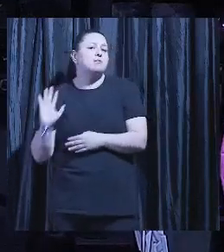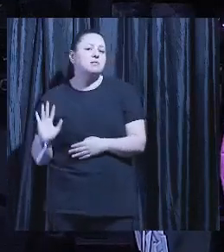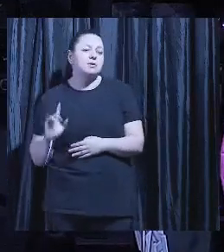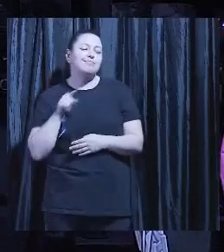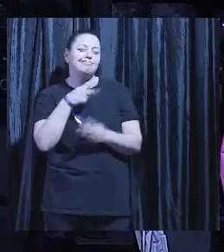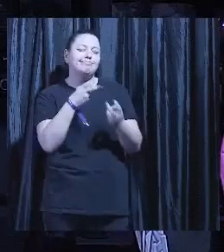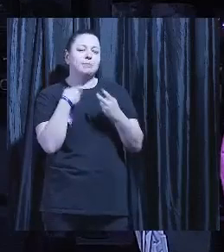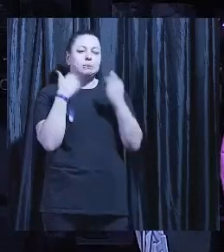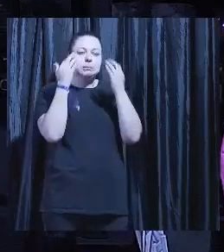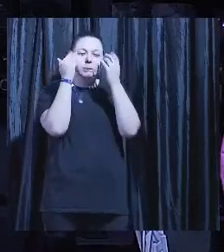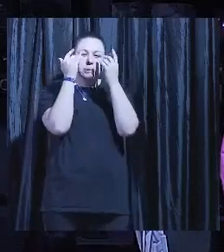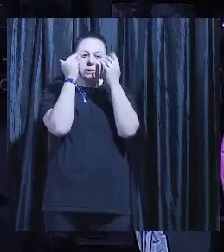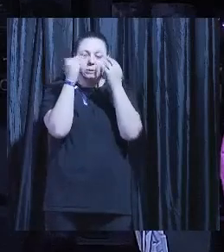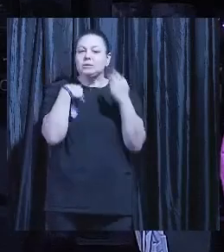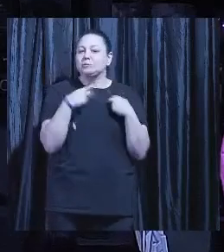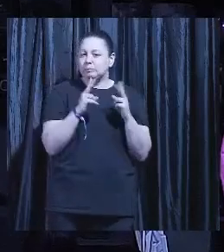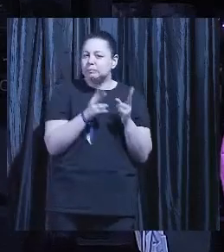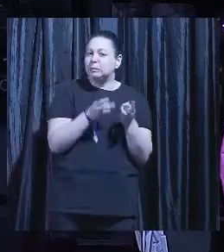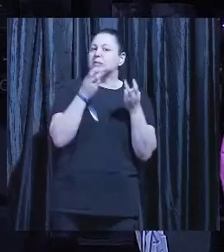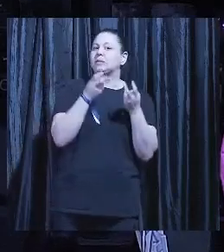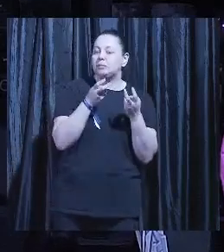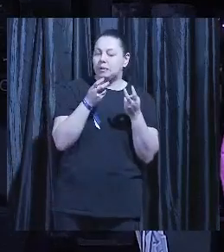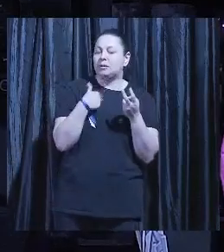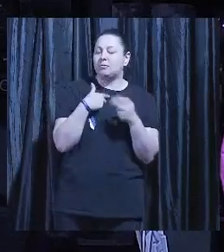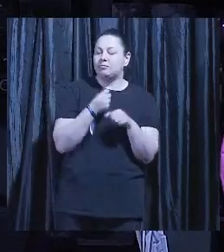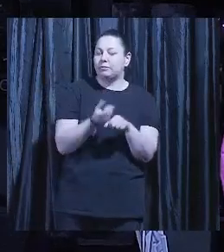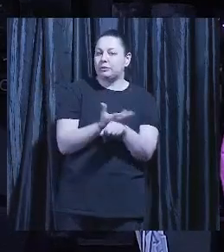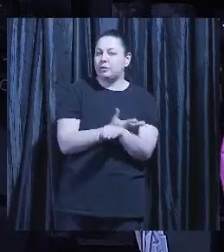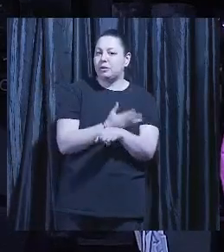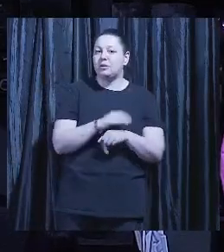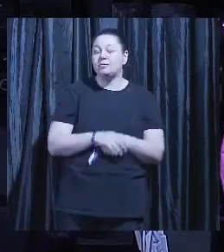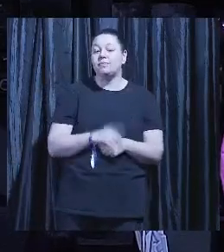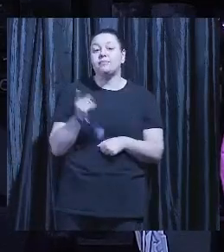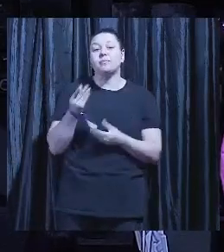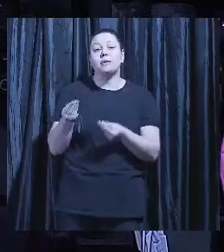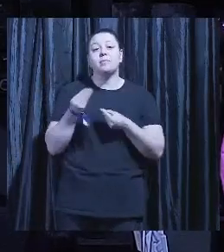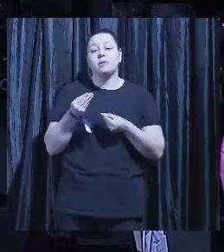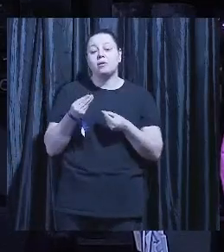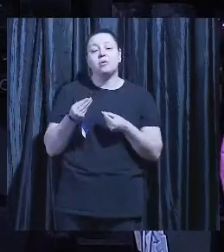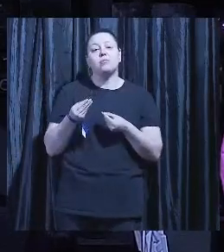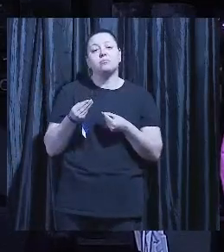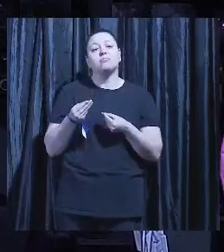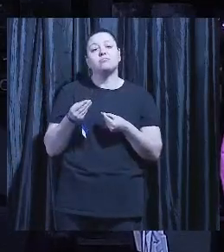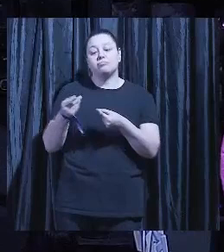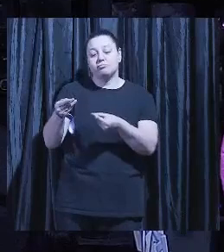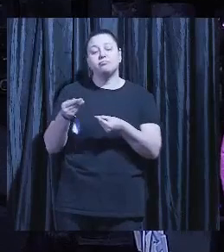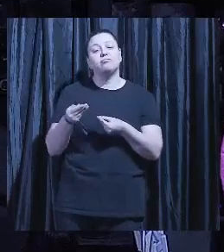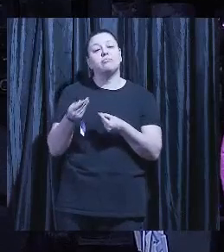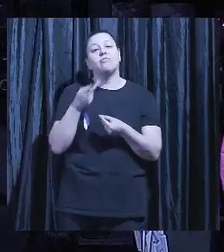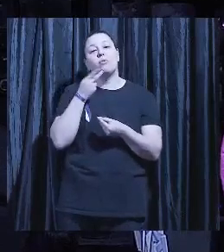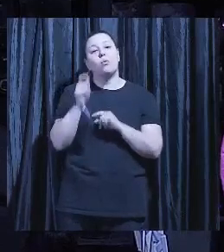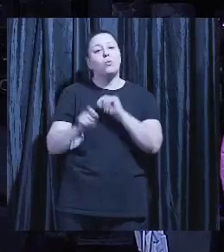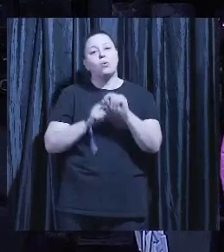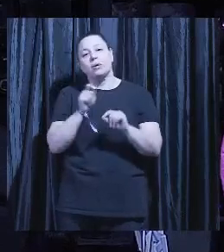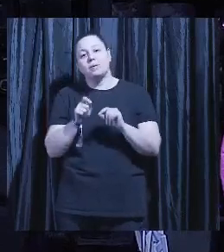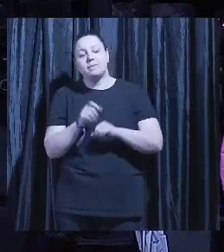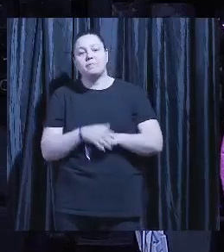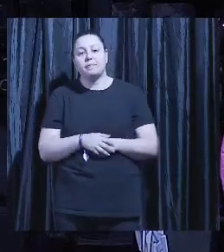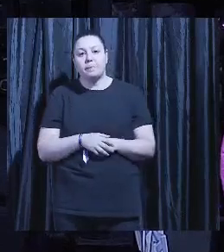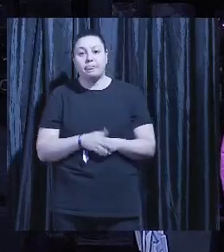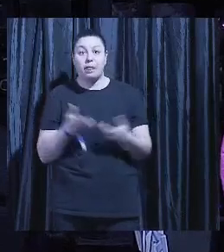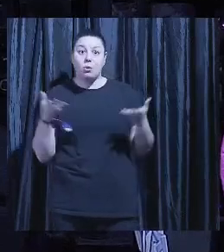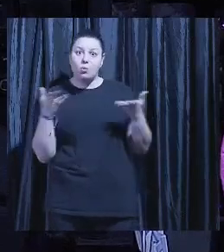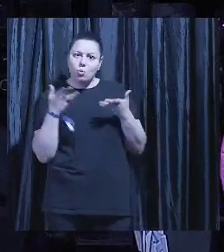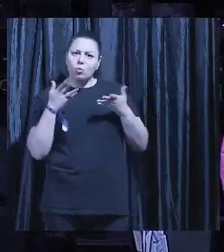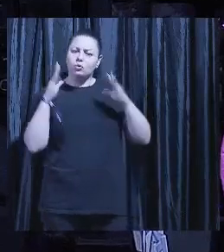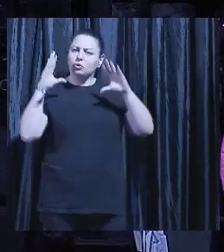lágrima no olho, assim, super emocionada. E aí ele me deu um convite. Me sacou um convite e falou, olha, essa